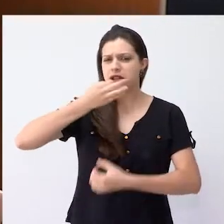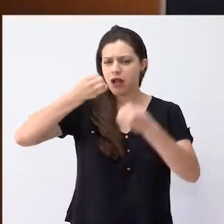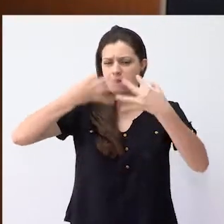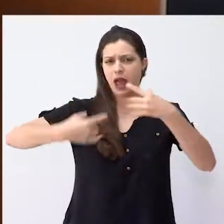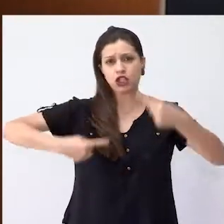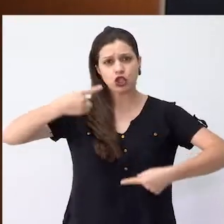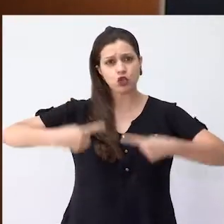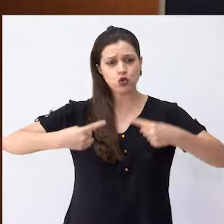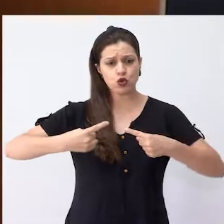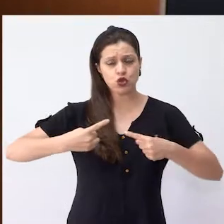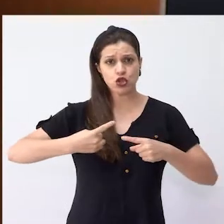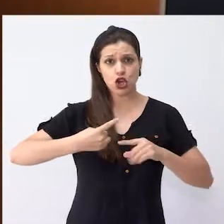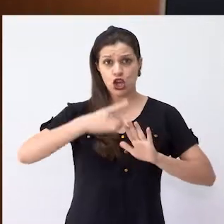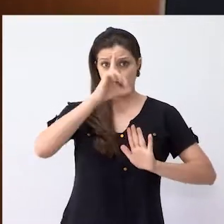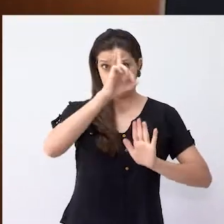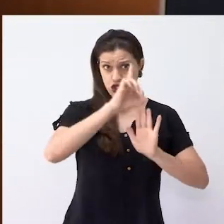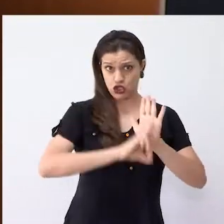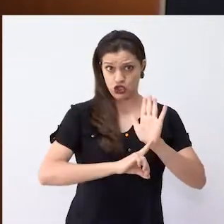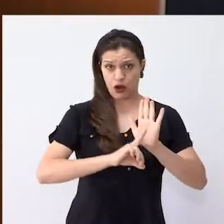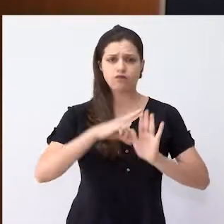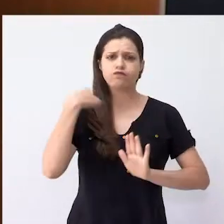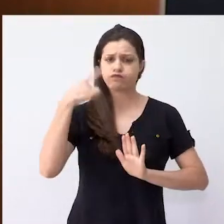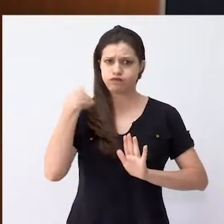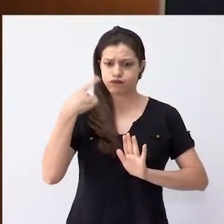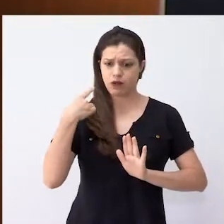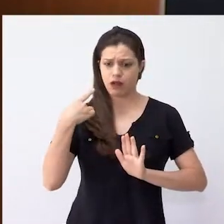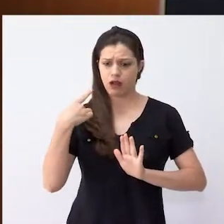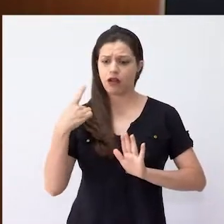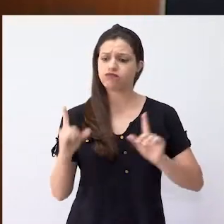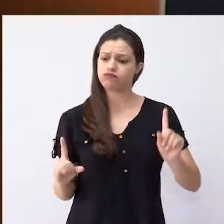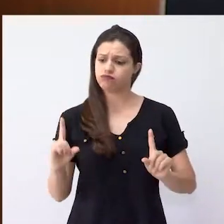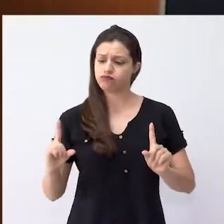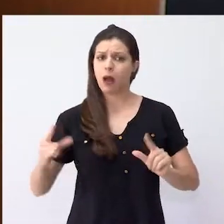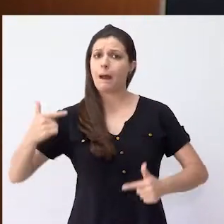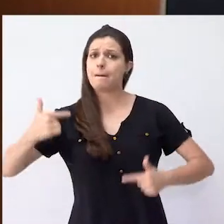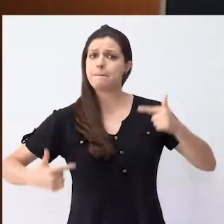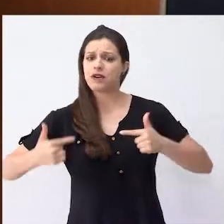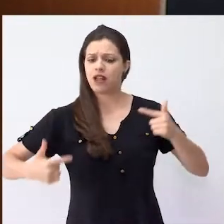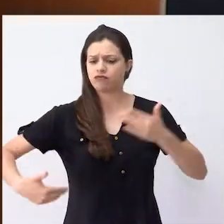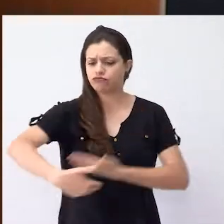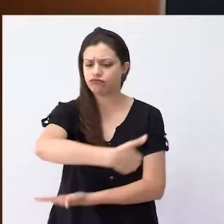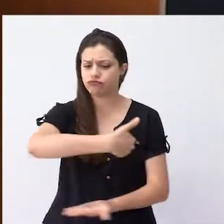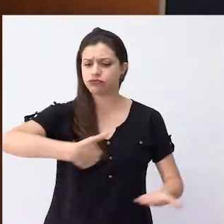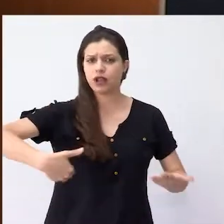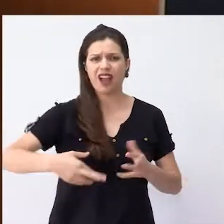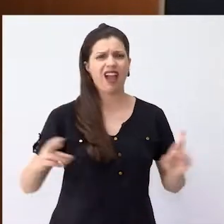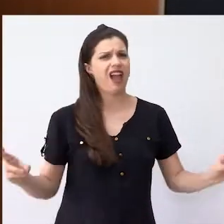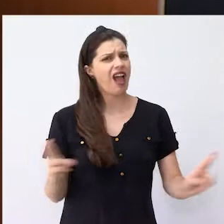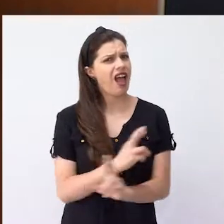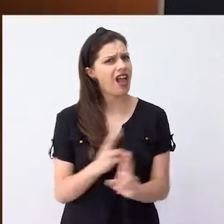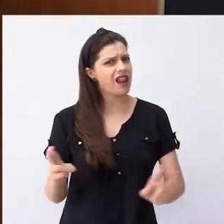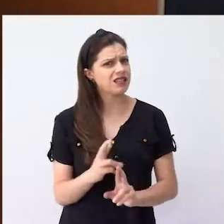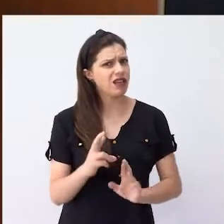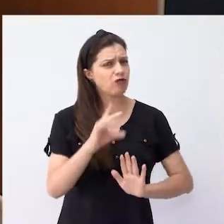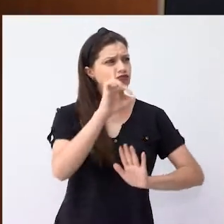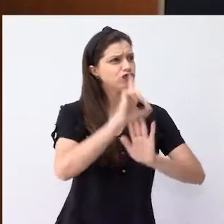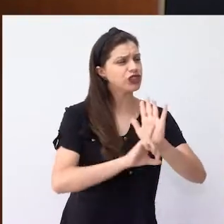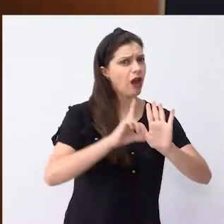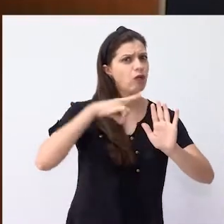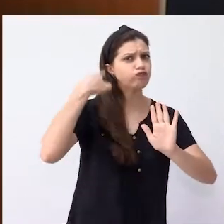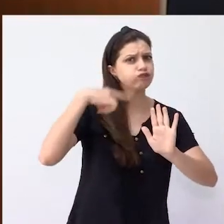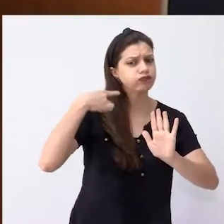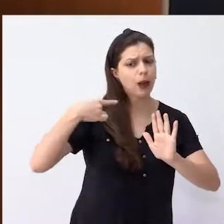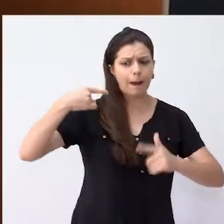e a política. Nada mais justo que a TV Assembleia promover esse espaço para discutir qual é a relação entre o direito, qual a relação entre o direito